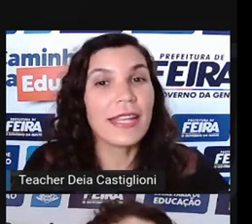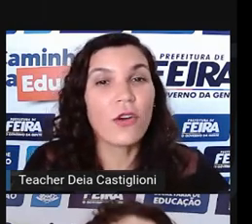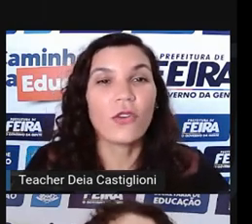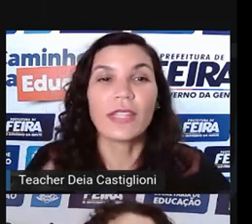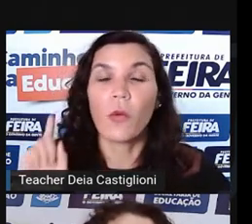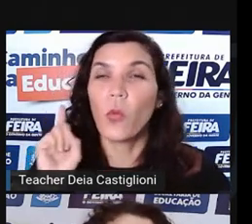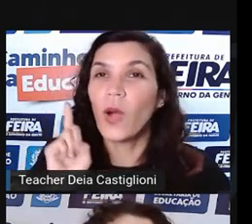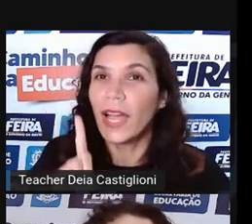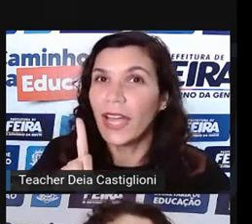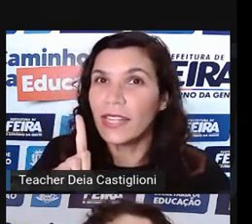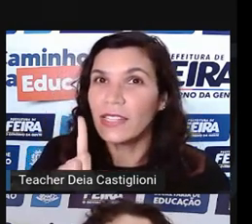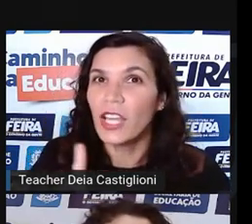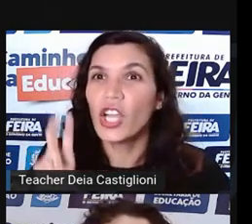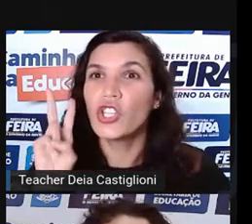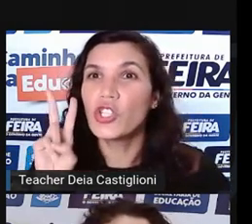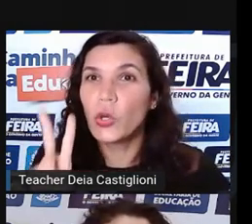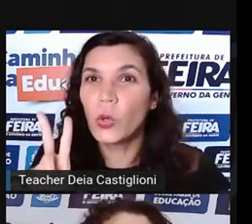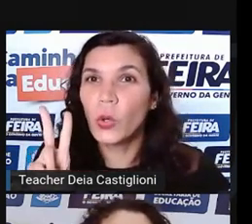depois ele conta.